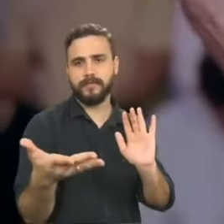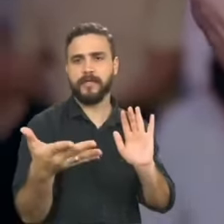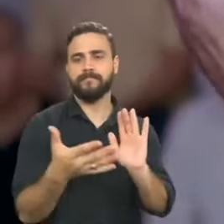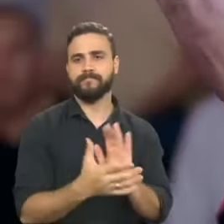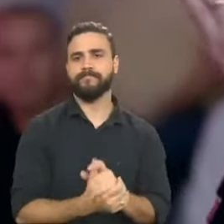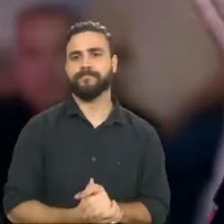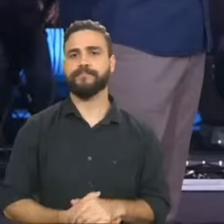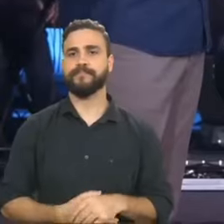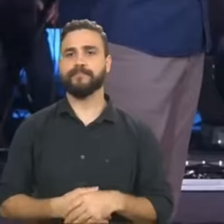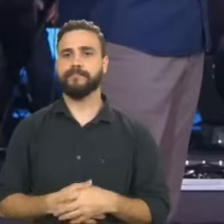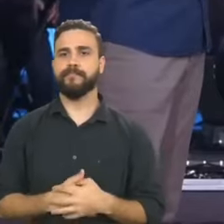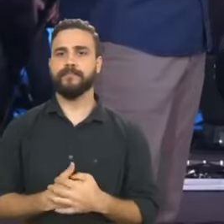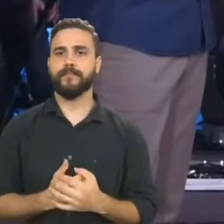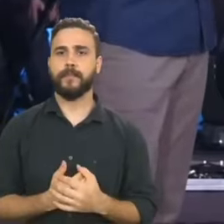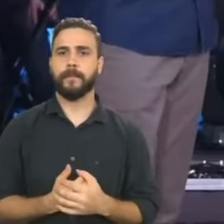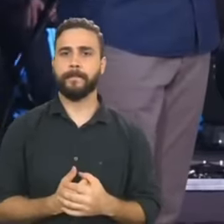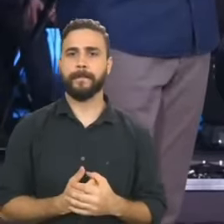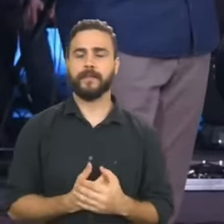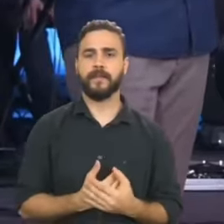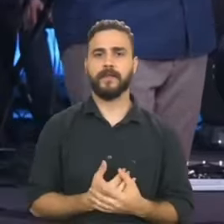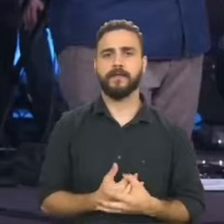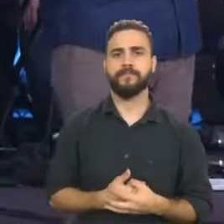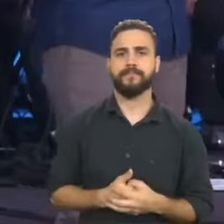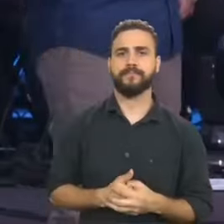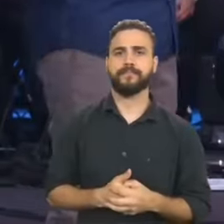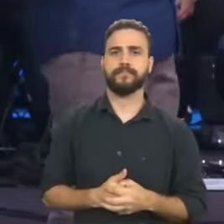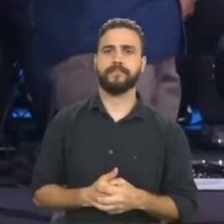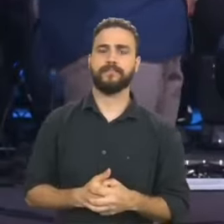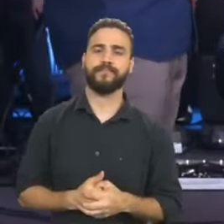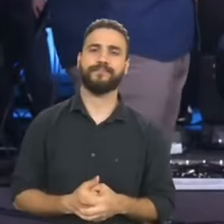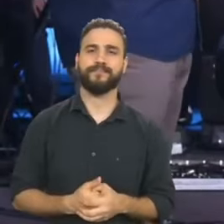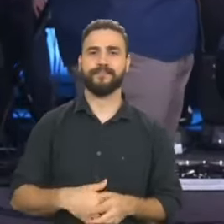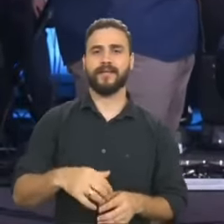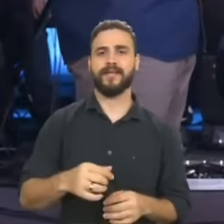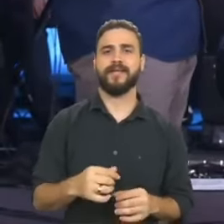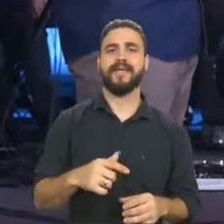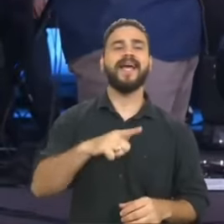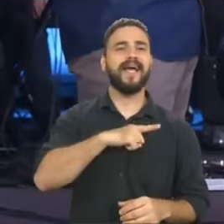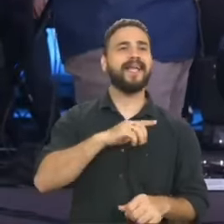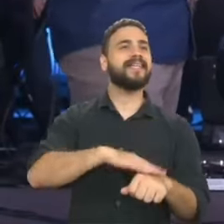importante. Agora, você tem mais um vídeo? Tenho. Tem um grupo de